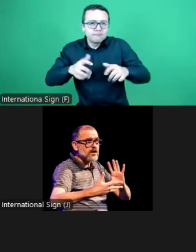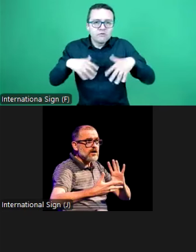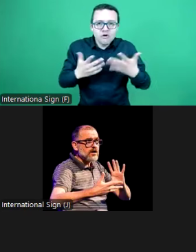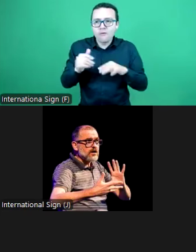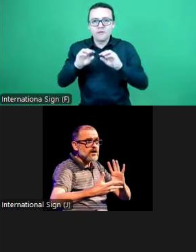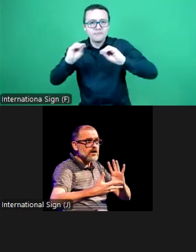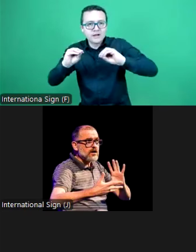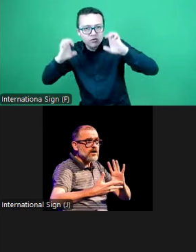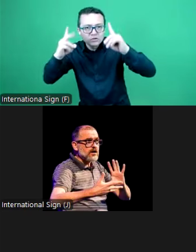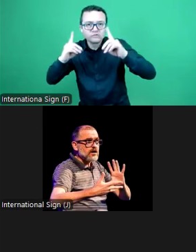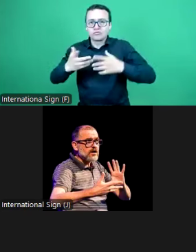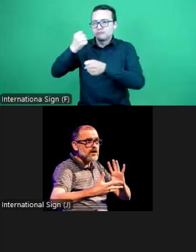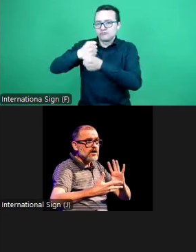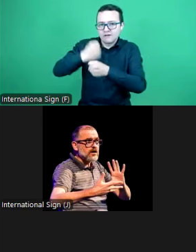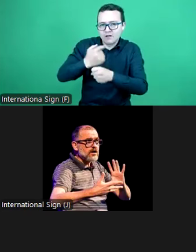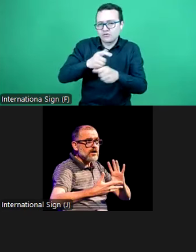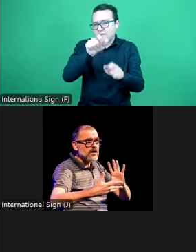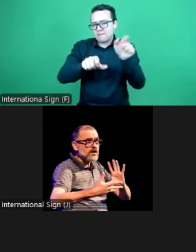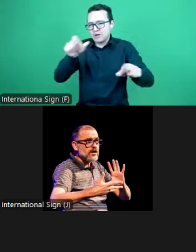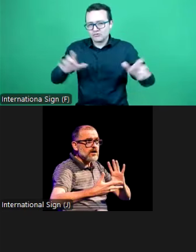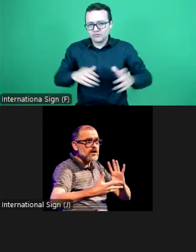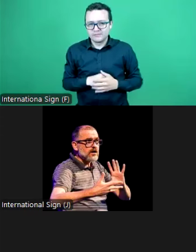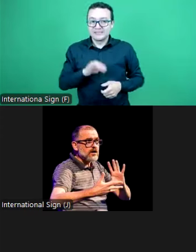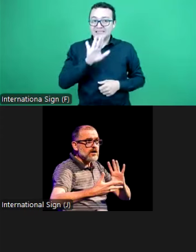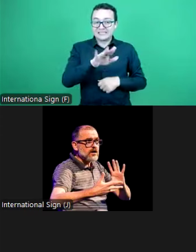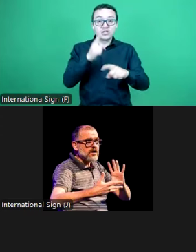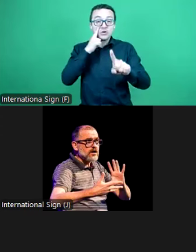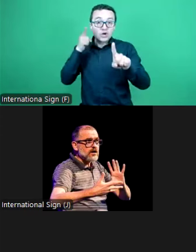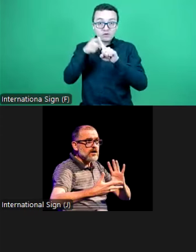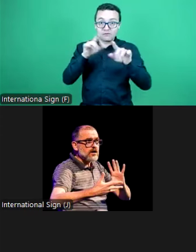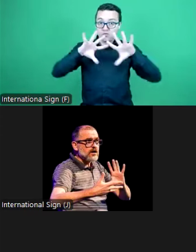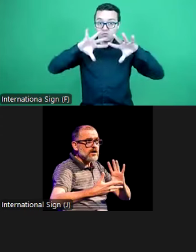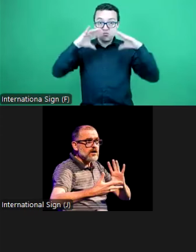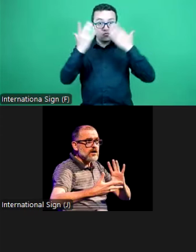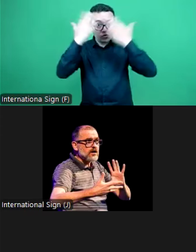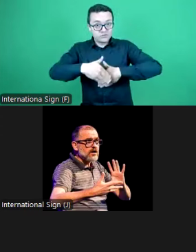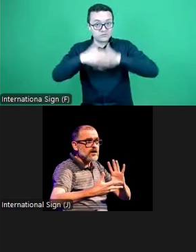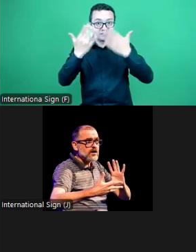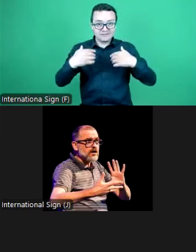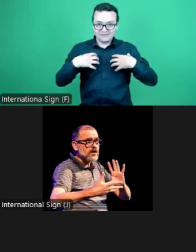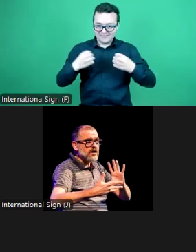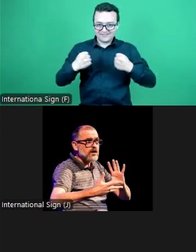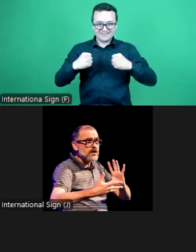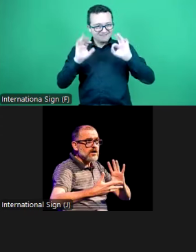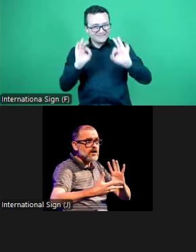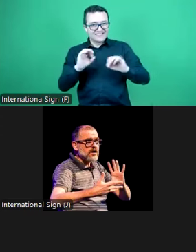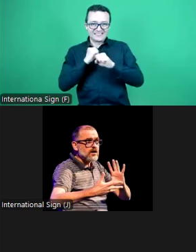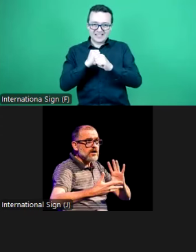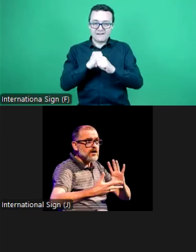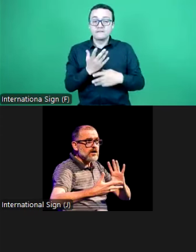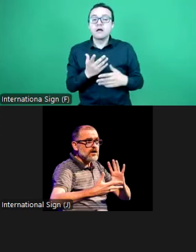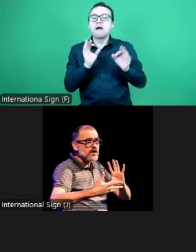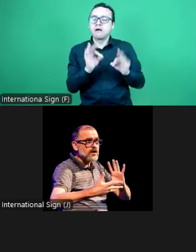educação e dos trabalhadores e o staff. Esses são os objetivos